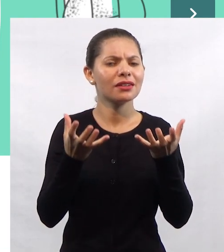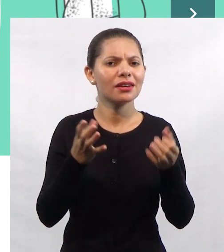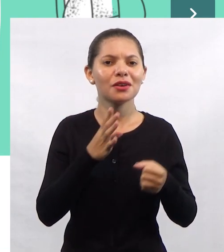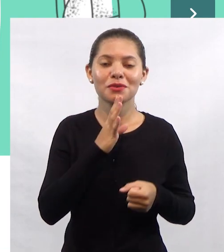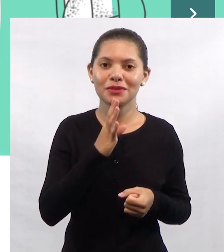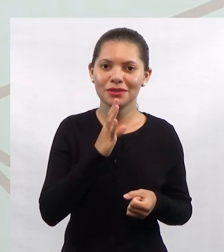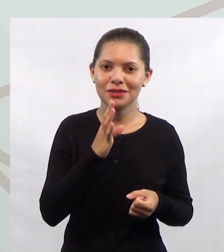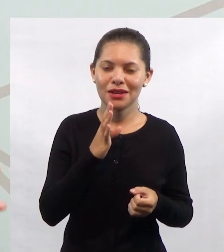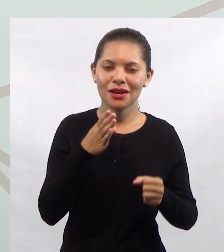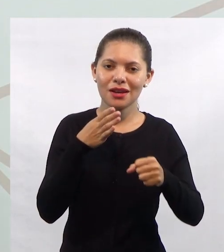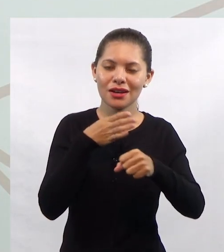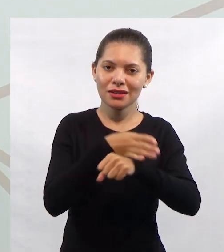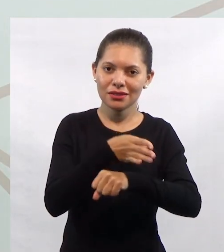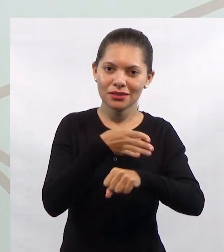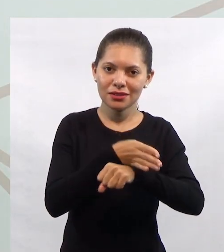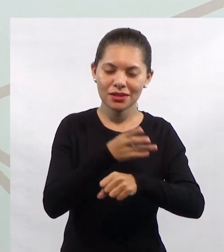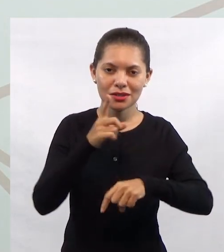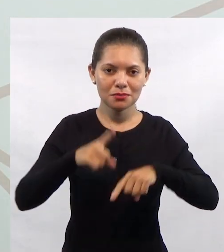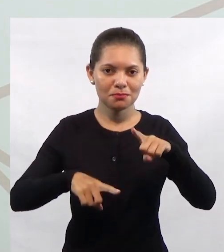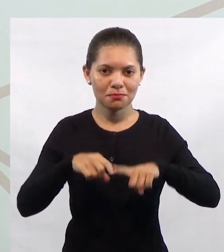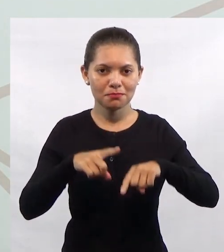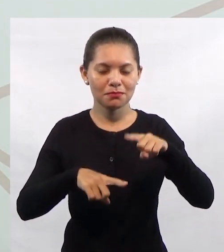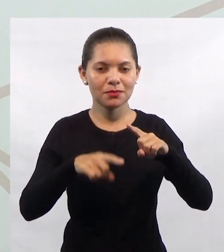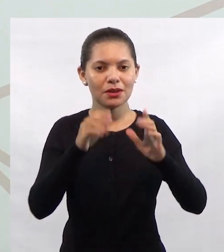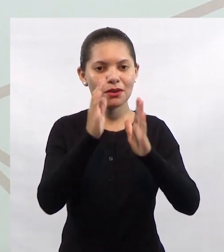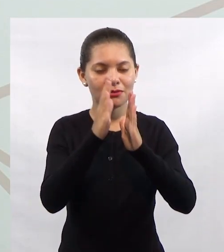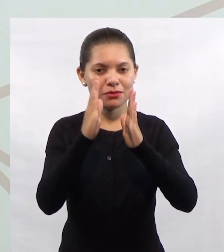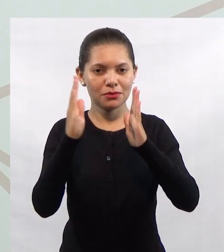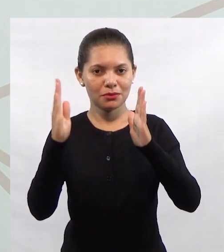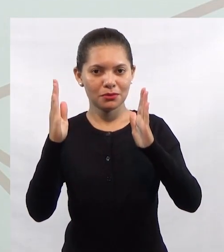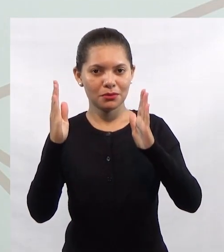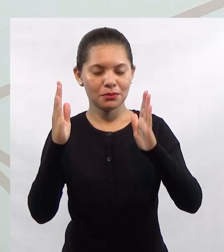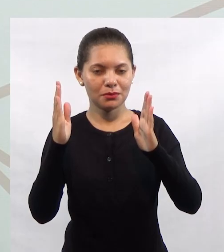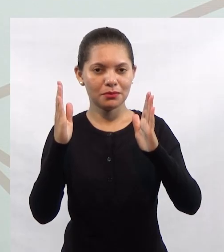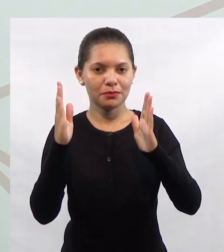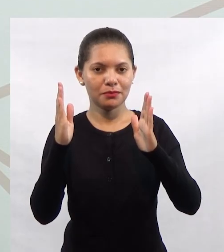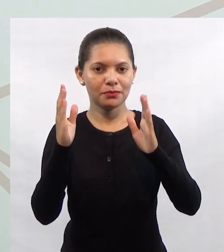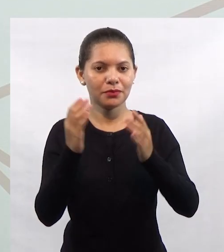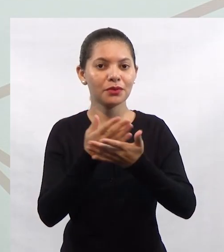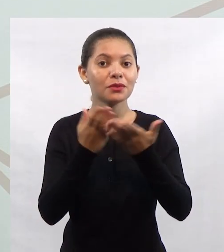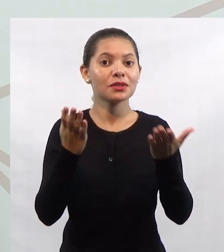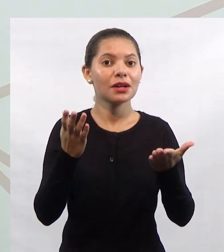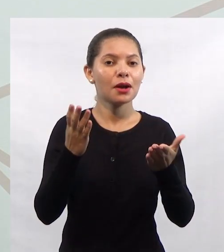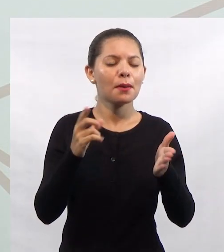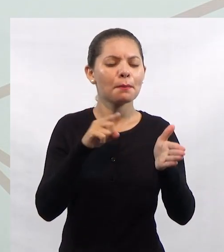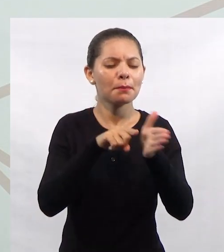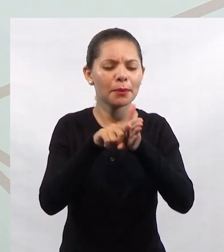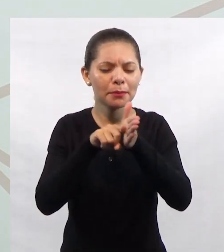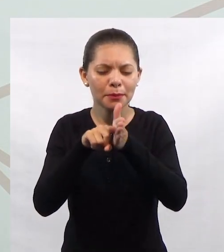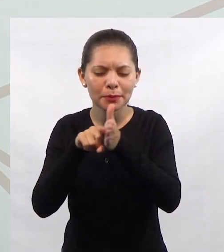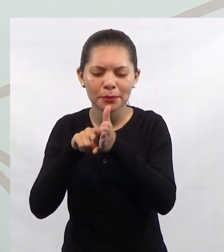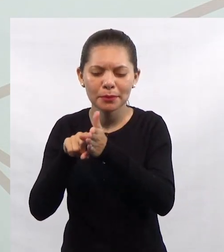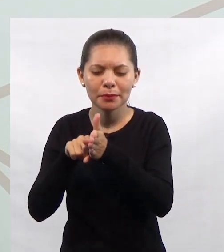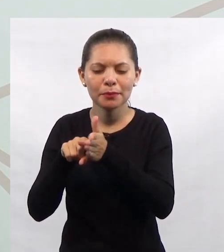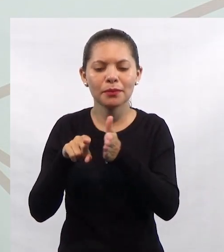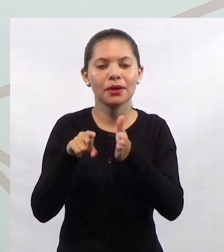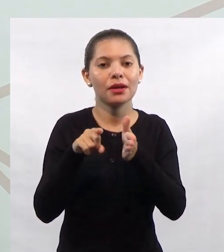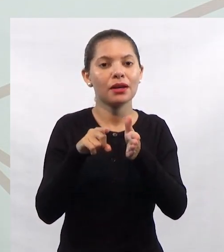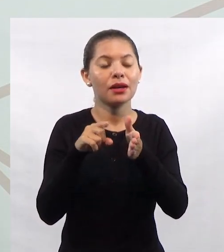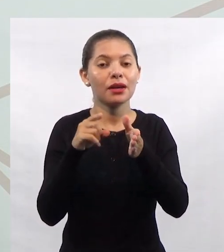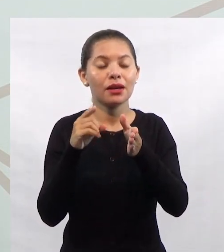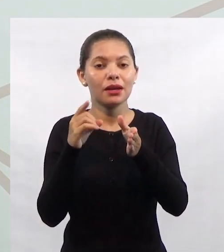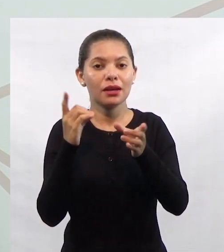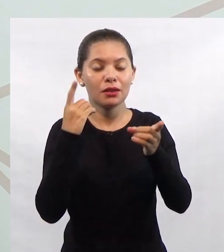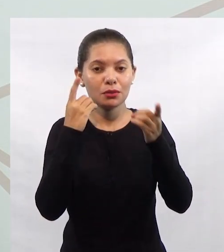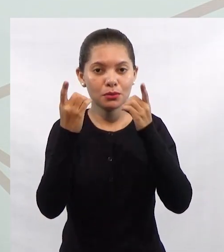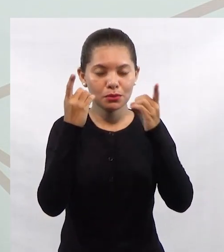você quiser saber mais, evidentemente, acesse esse livro, acesse o material virtual. Se você pesquisar nas